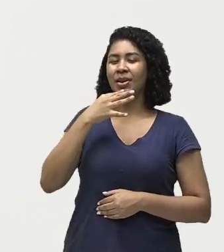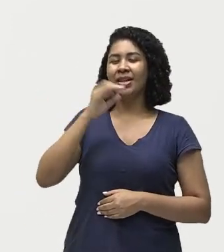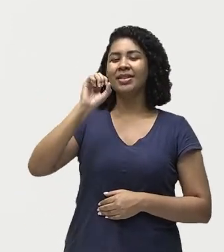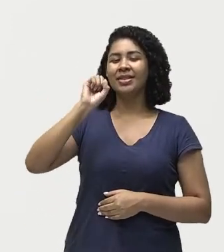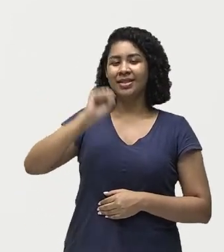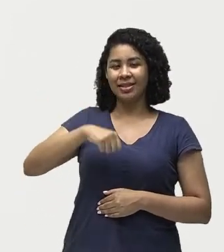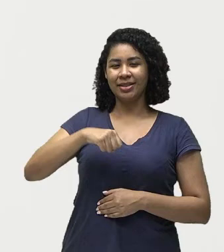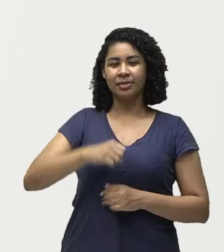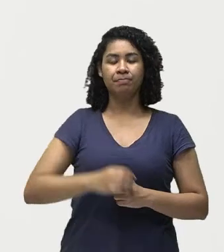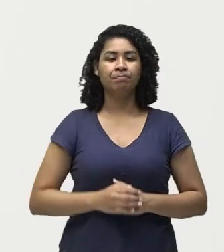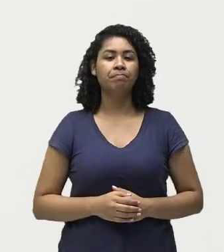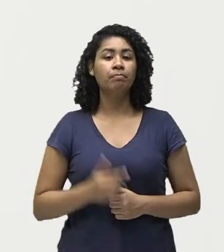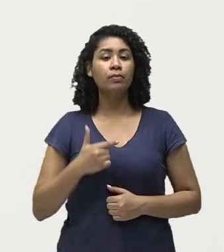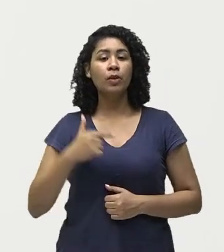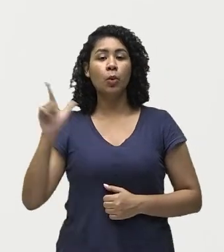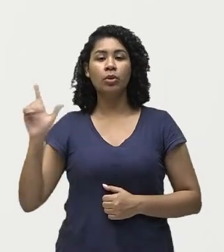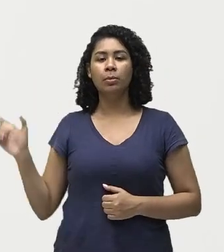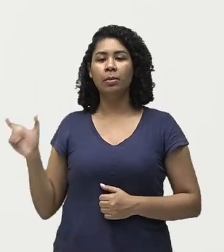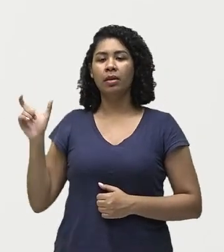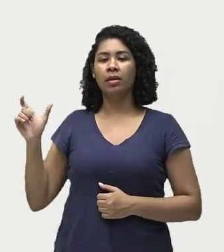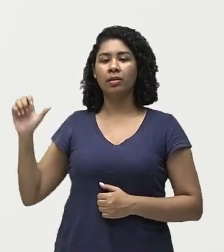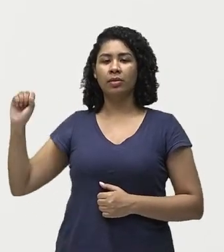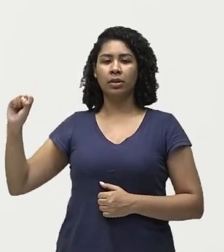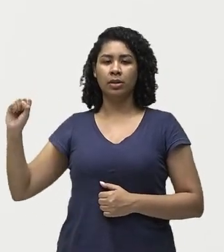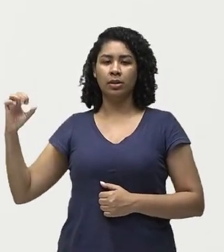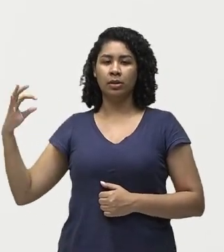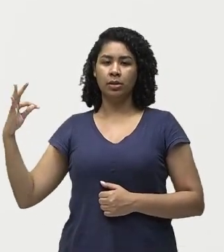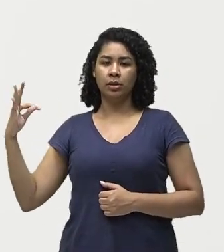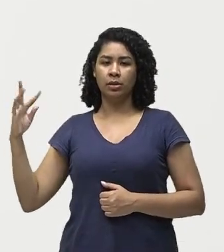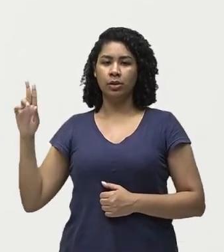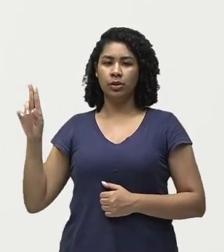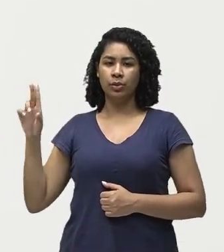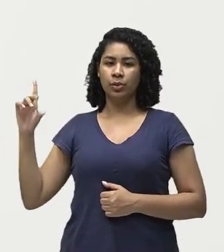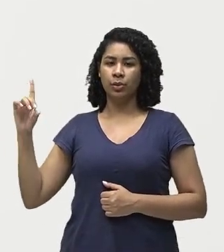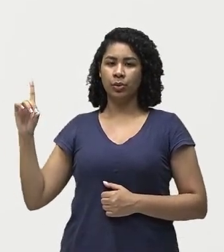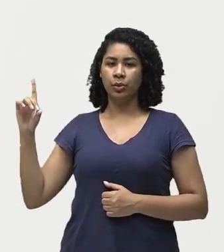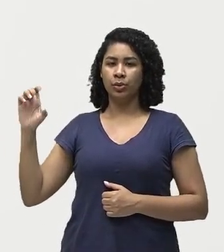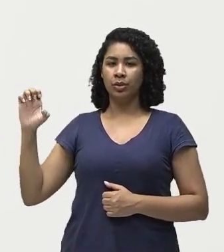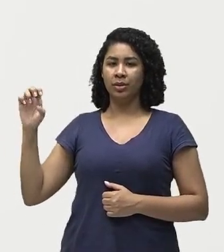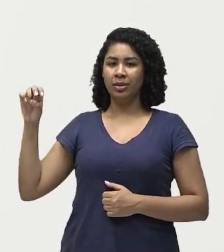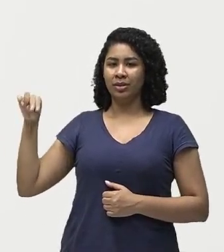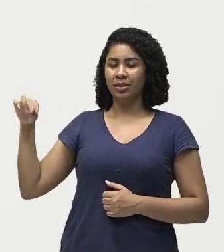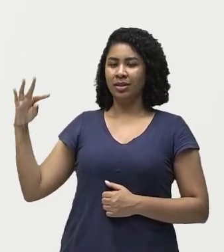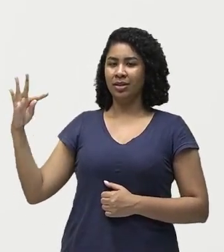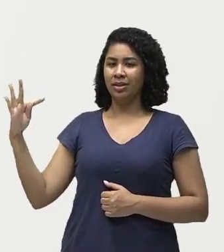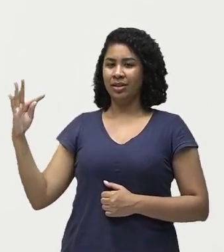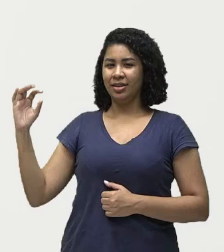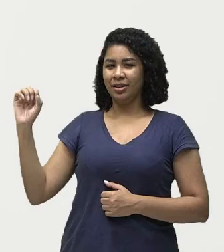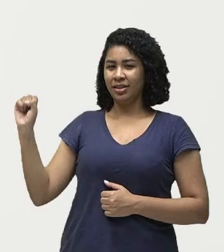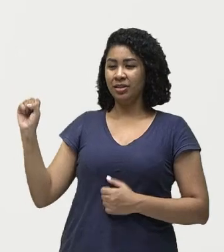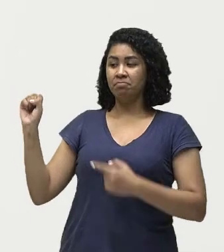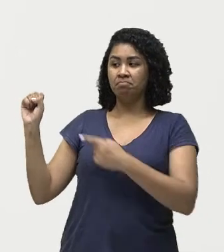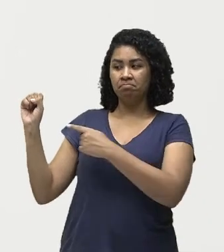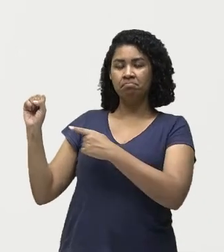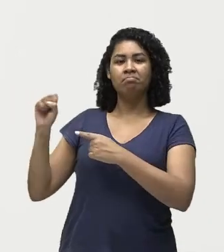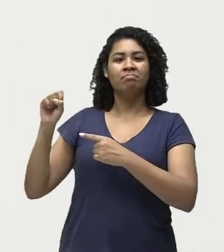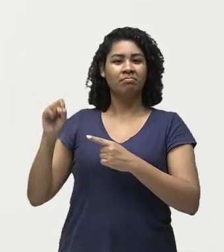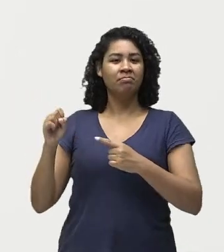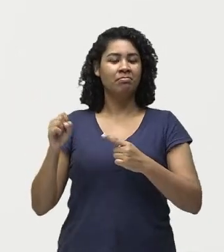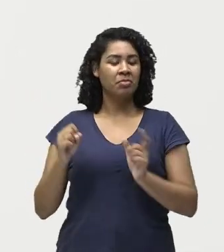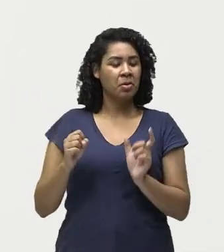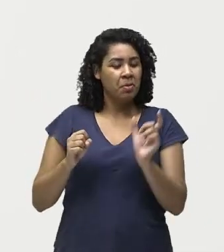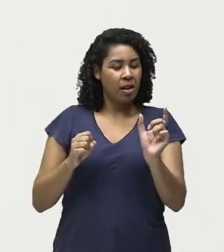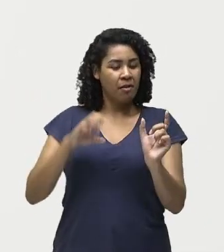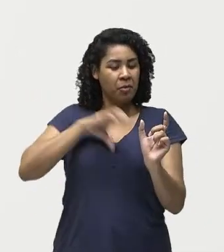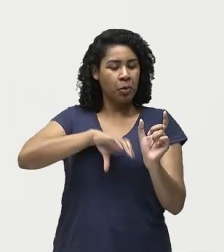essa palavrinha aqui, ó. Students, que é uma palavra cognata, você olha, muito parecida com a